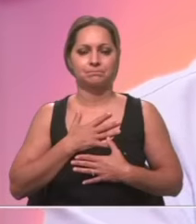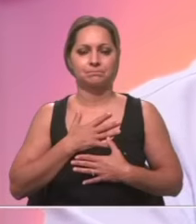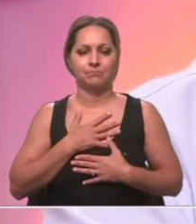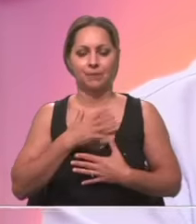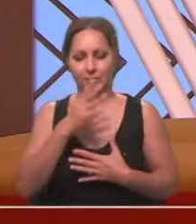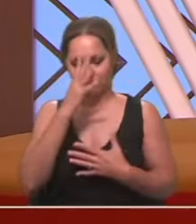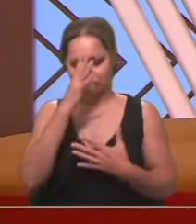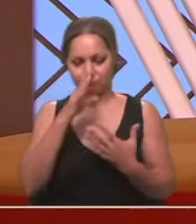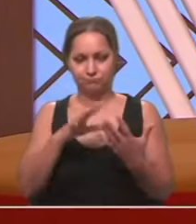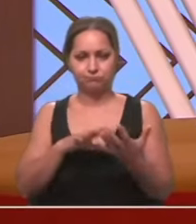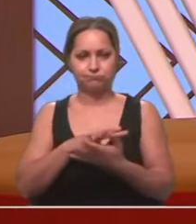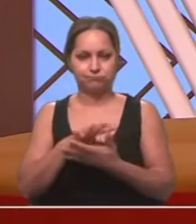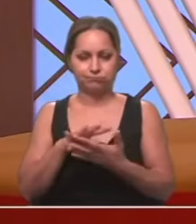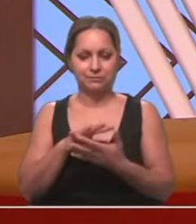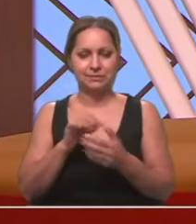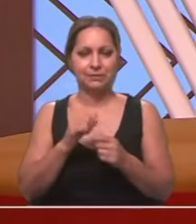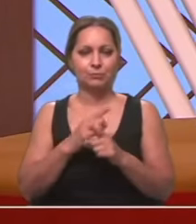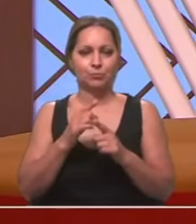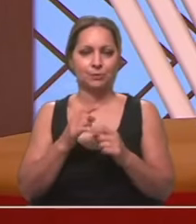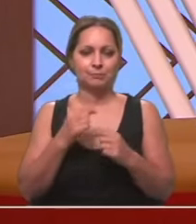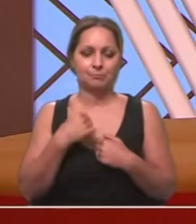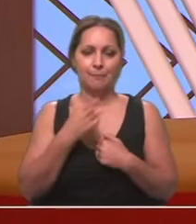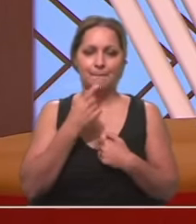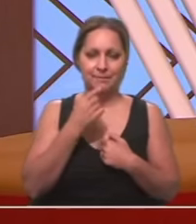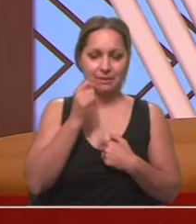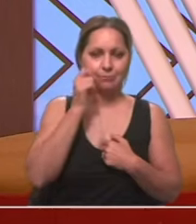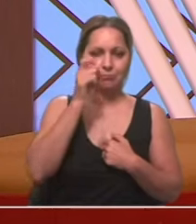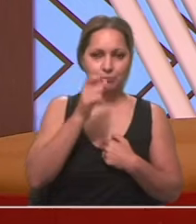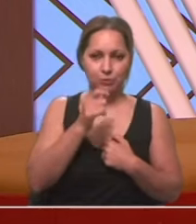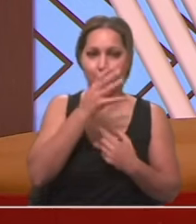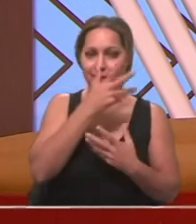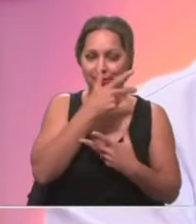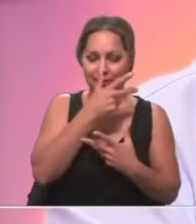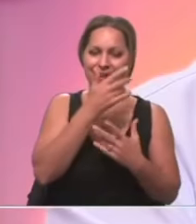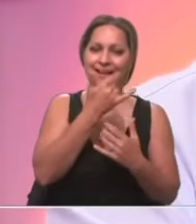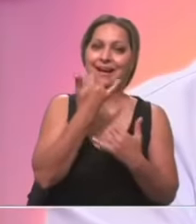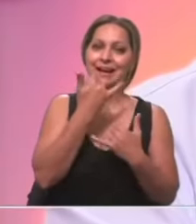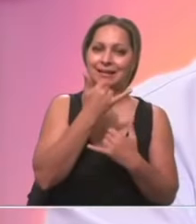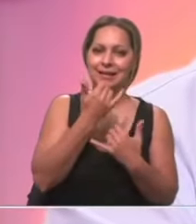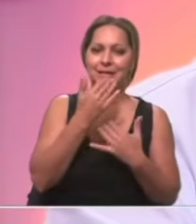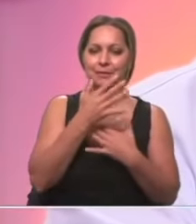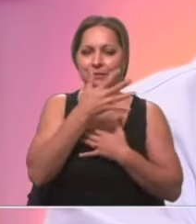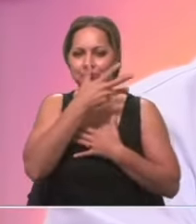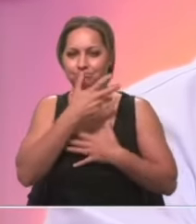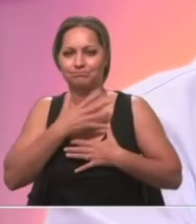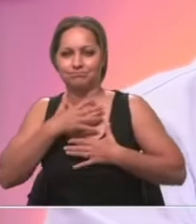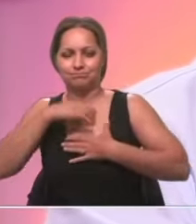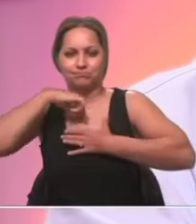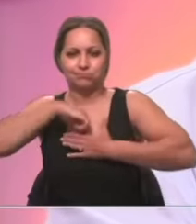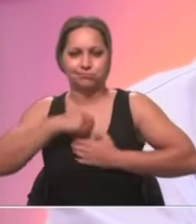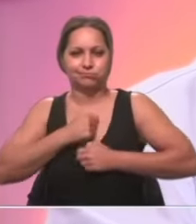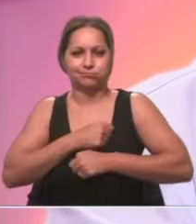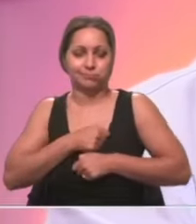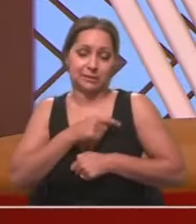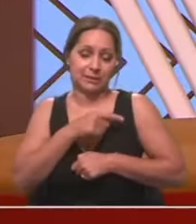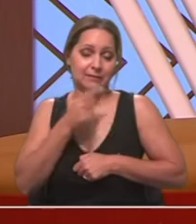Complexo. Sim, porque embora se percebesse que era um homem muito triste, na sua grande alegria percebia-se sim. que era um homem com muita mágoa, com muita coisa, aliás que ele contava a